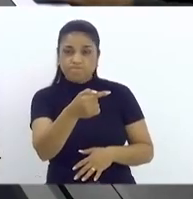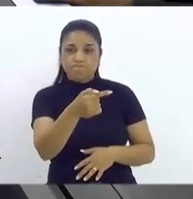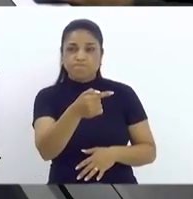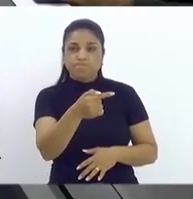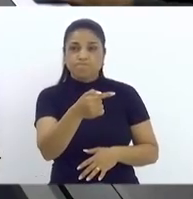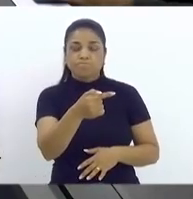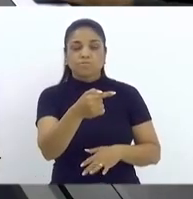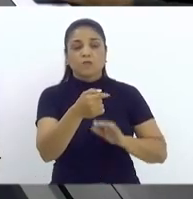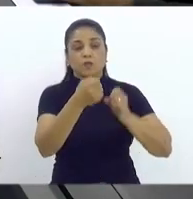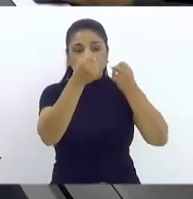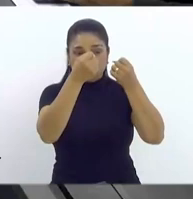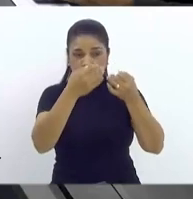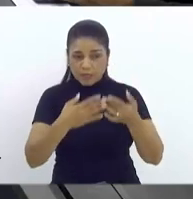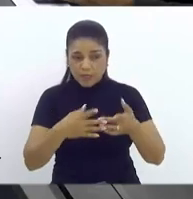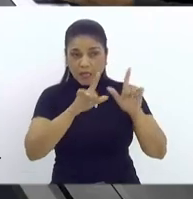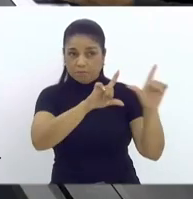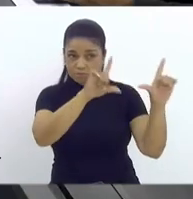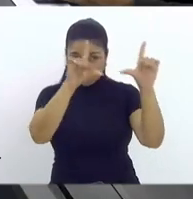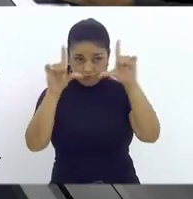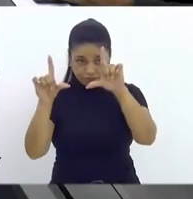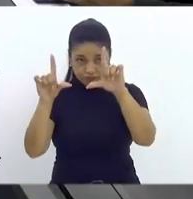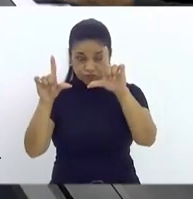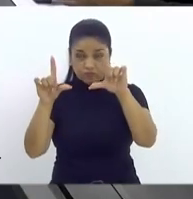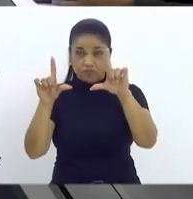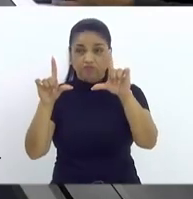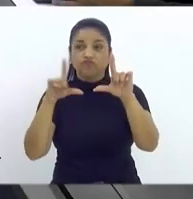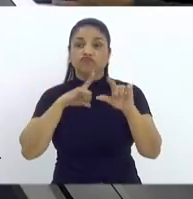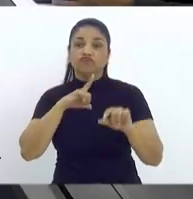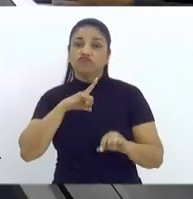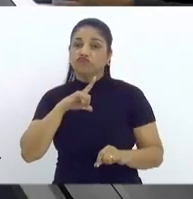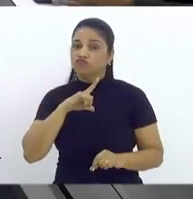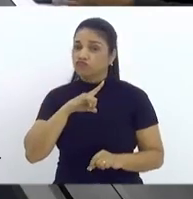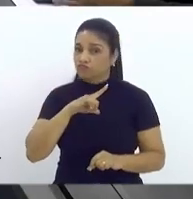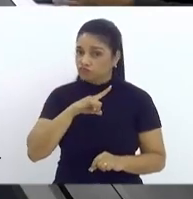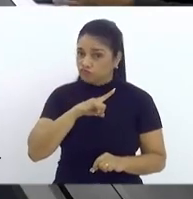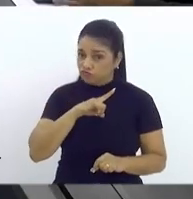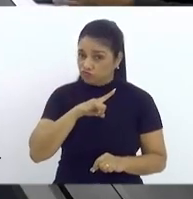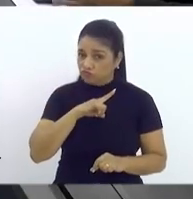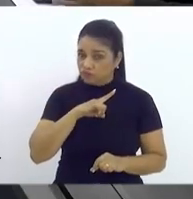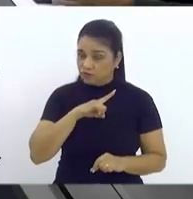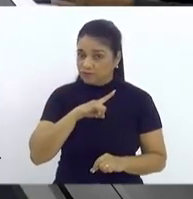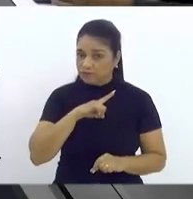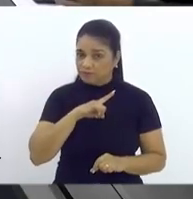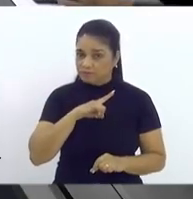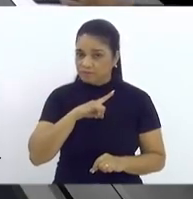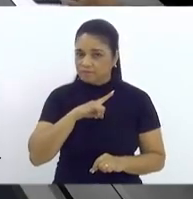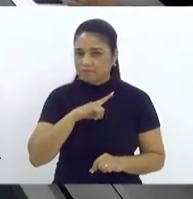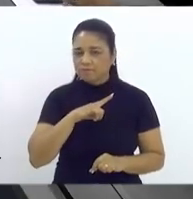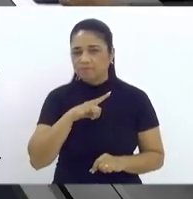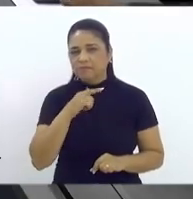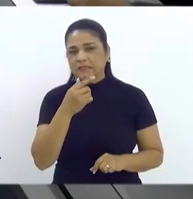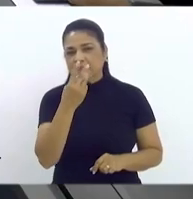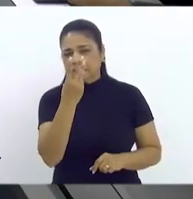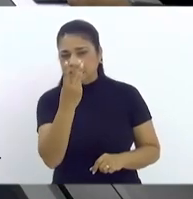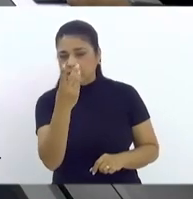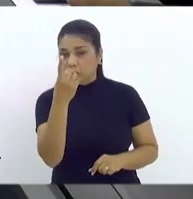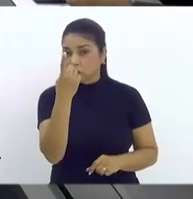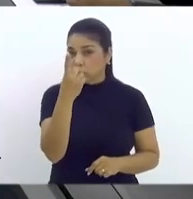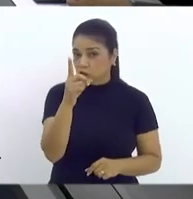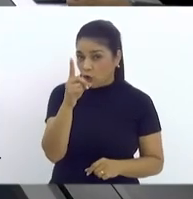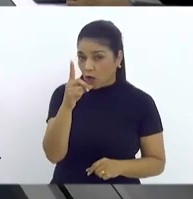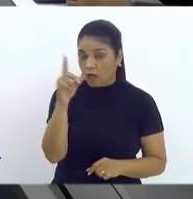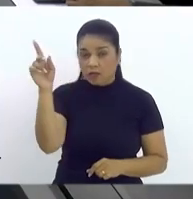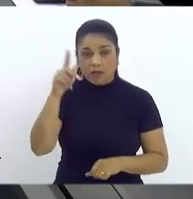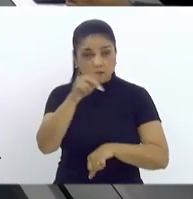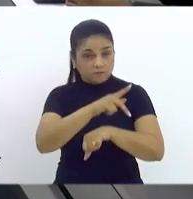eu tinha colocado na apresentação, ele tinha uma estava em torno de 3 dólares, enquanto os Estados Unidos estava em torno